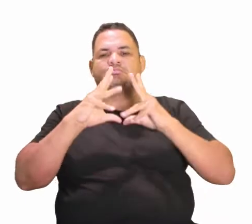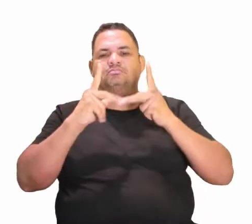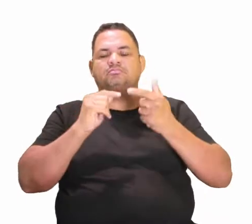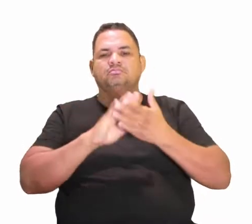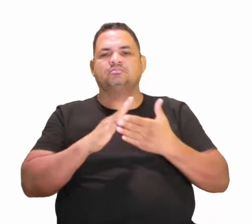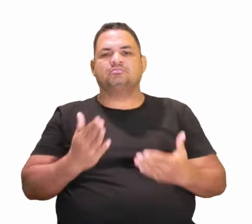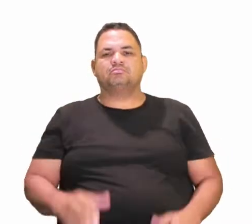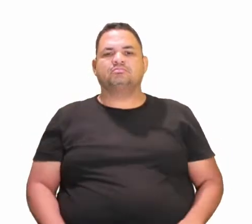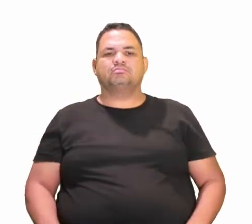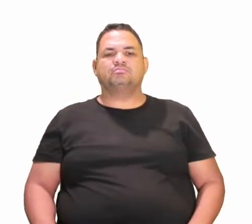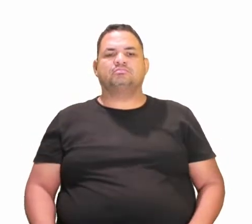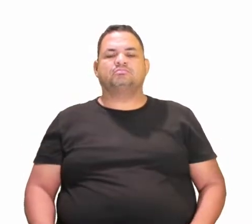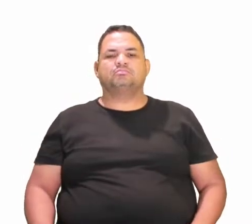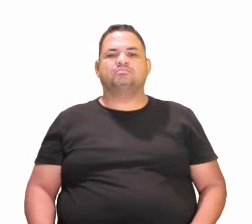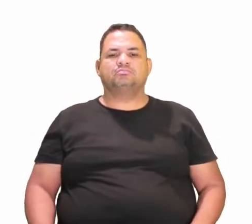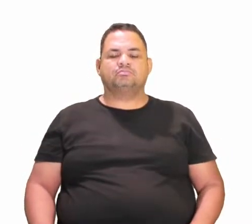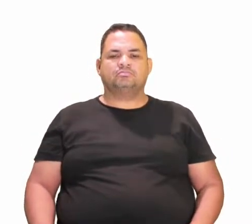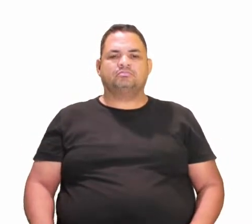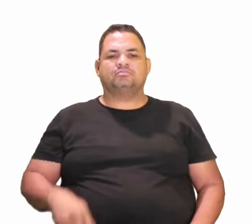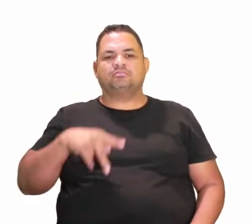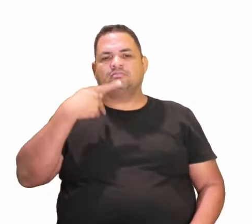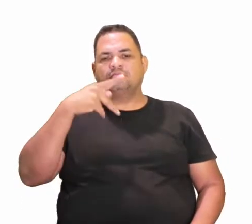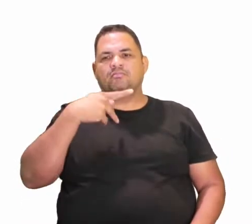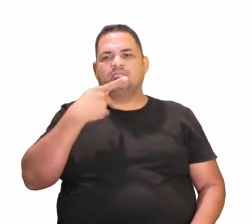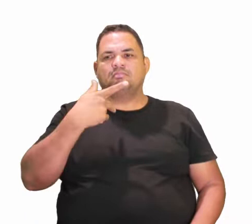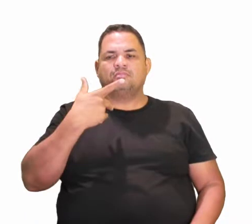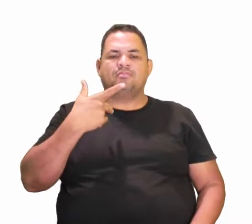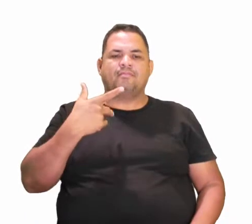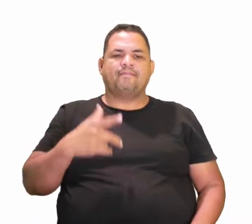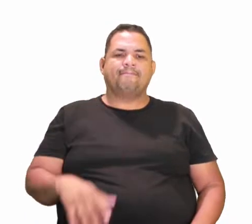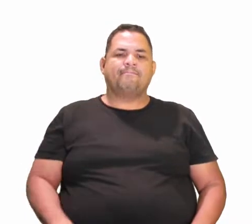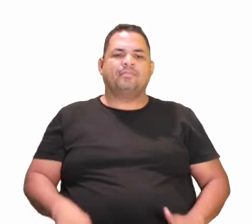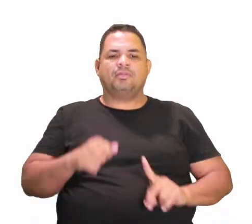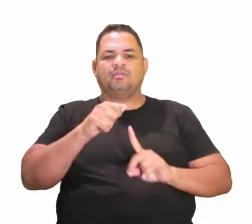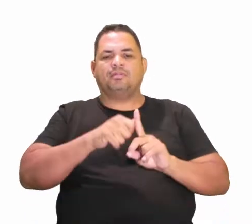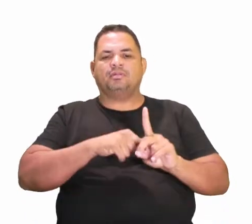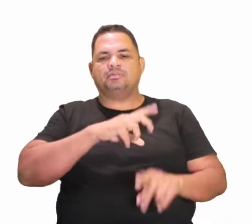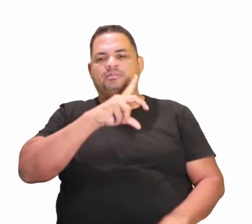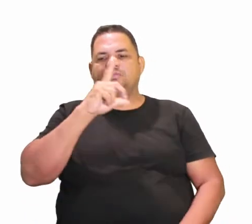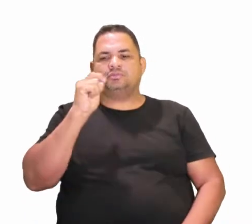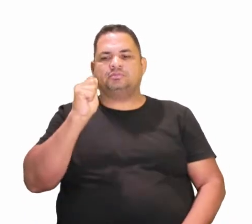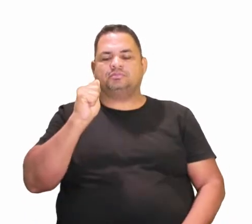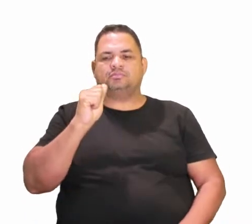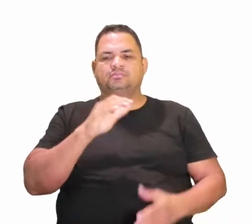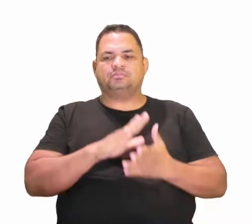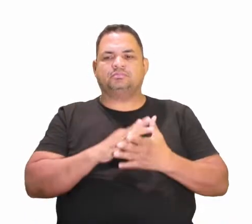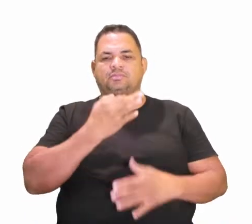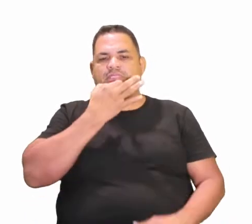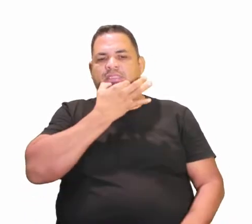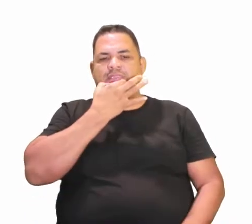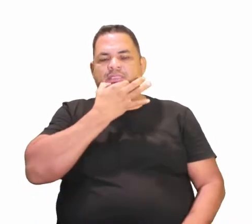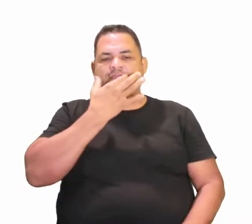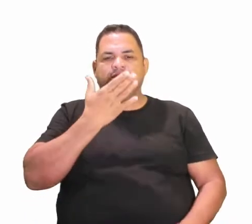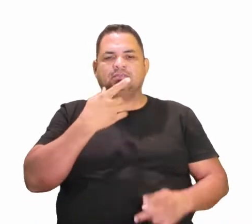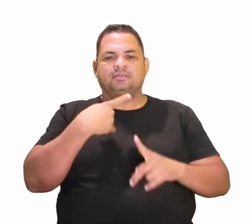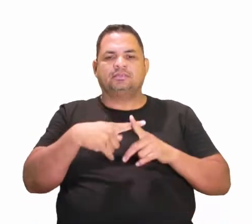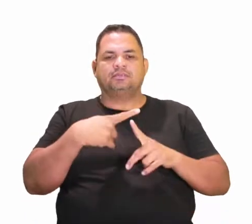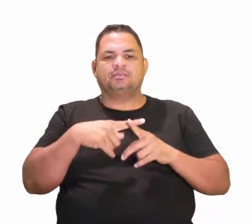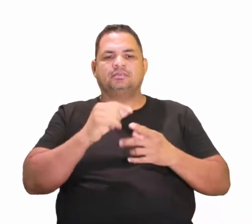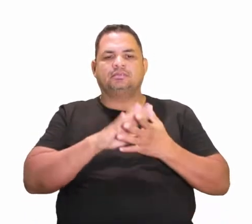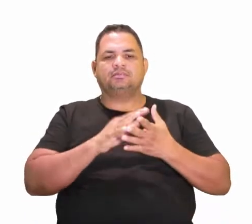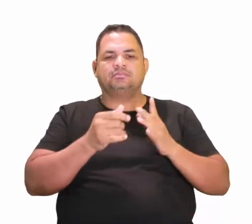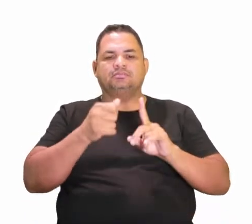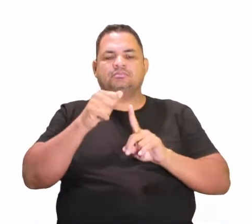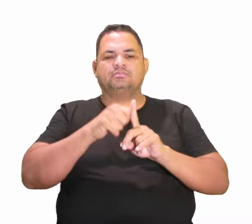né ela vai falar o mês e o dia no caso em inglês vai ser mês e dia foi um mês ele